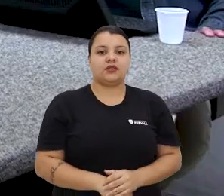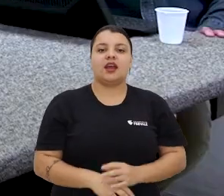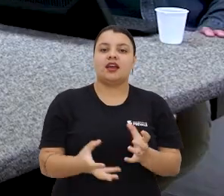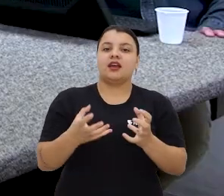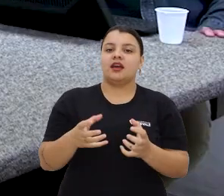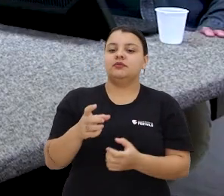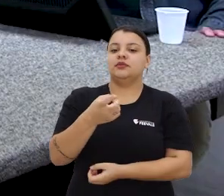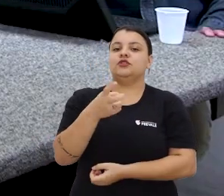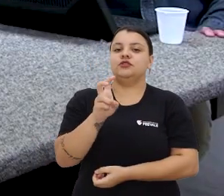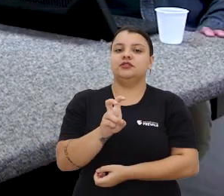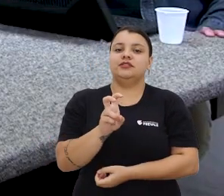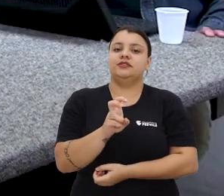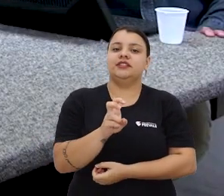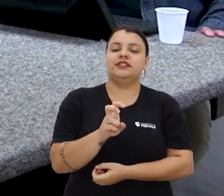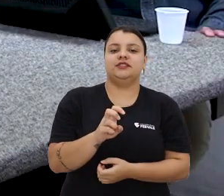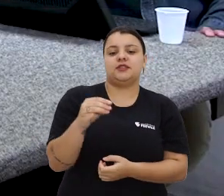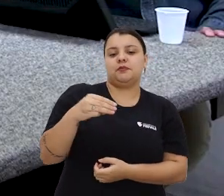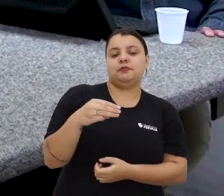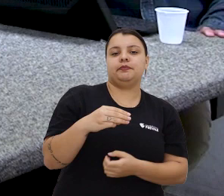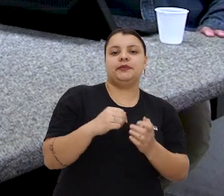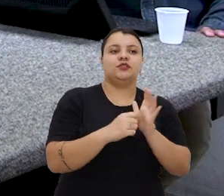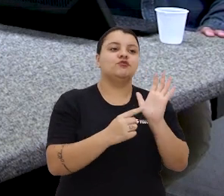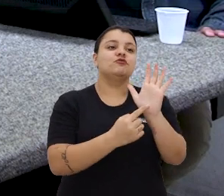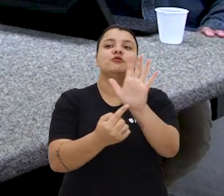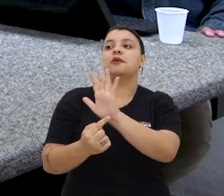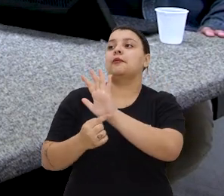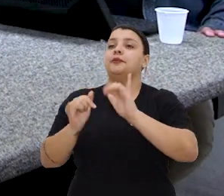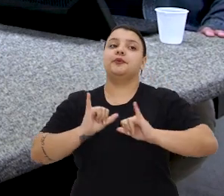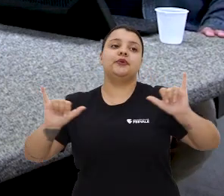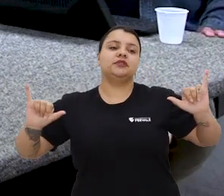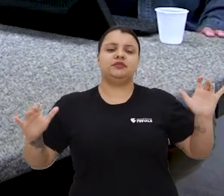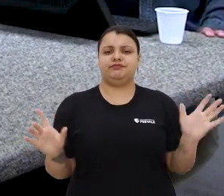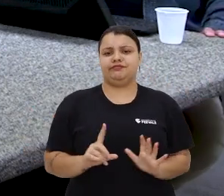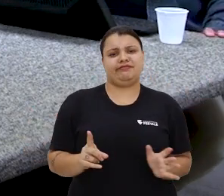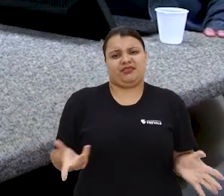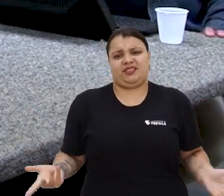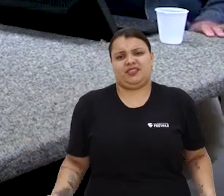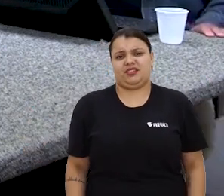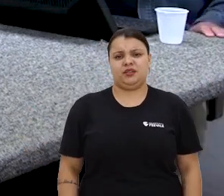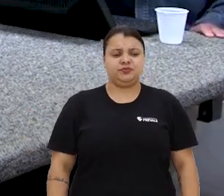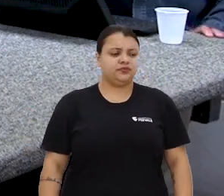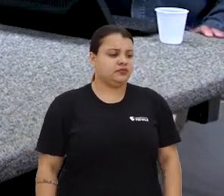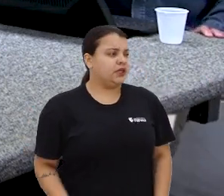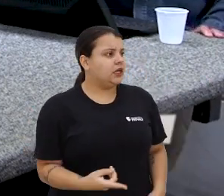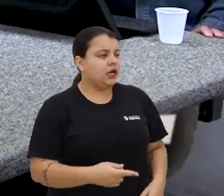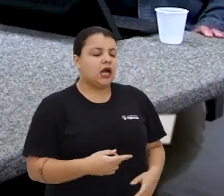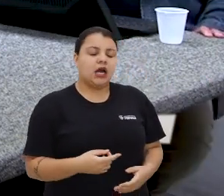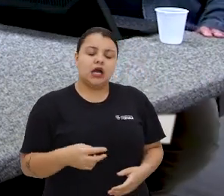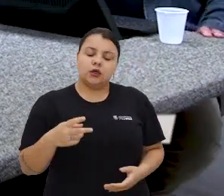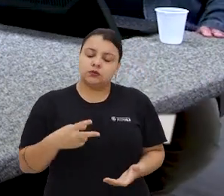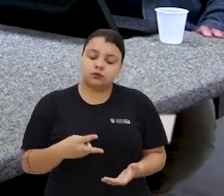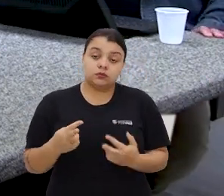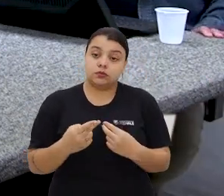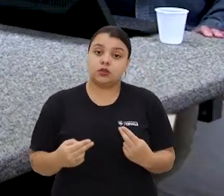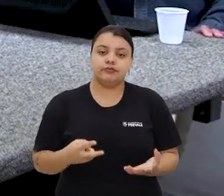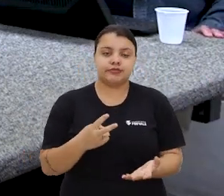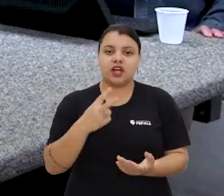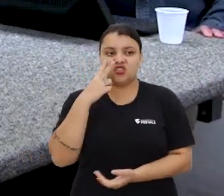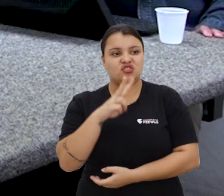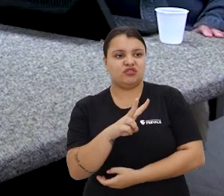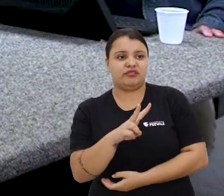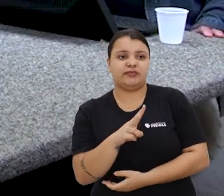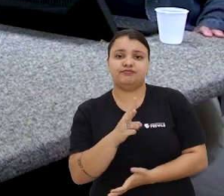de fama. Por conta disso. Por favor. Ai, gente do céu. E é uma coisa que é recorrente, né? A gente vê todo dia,